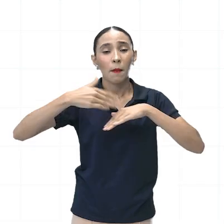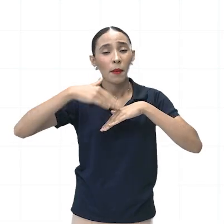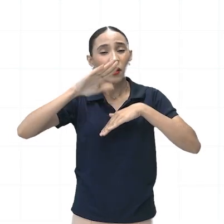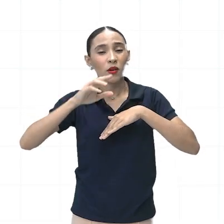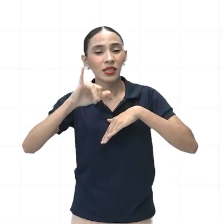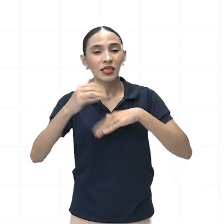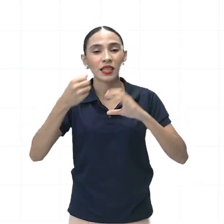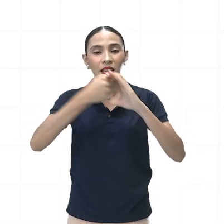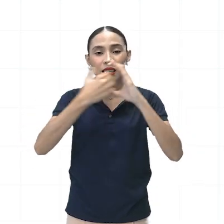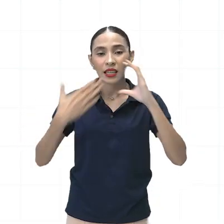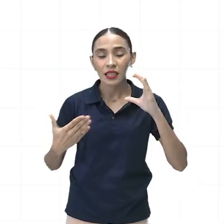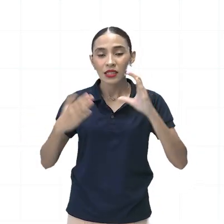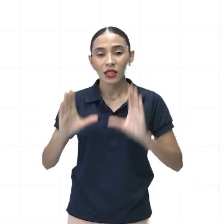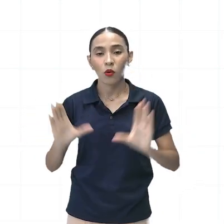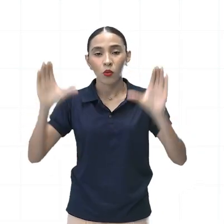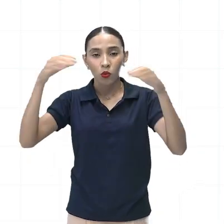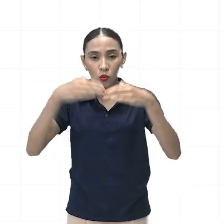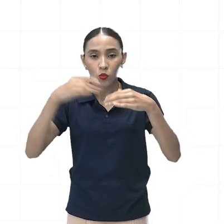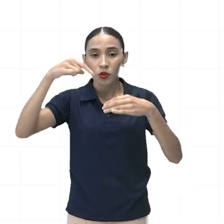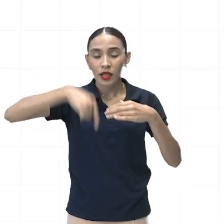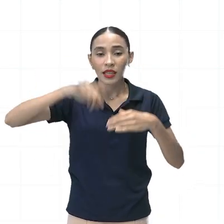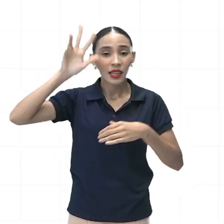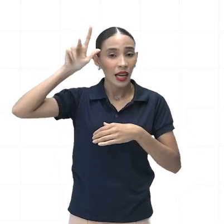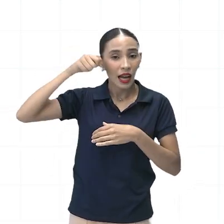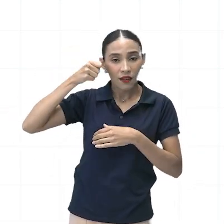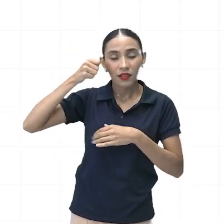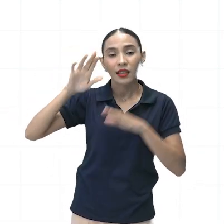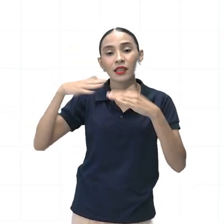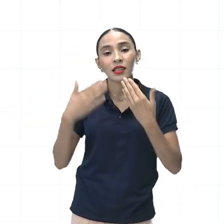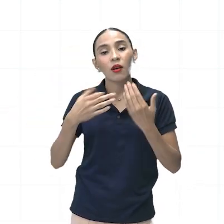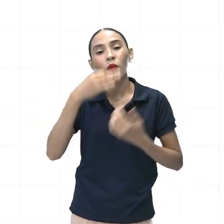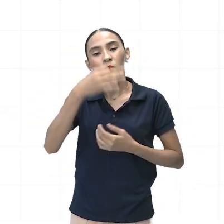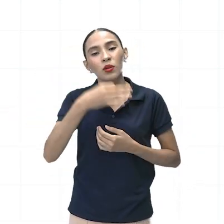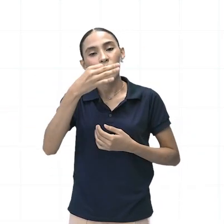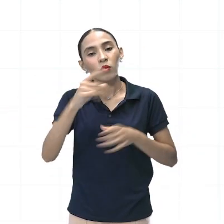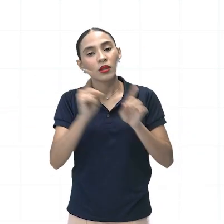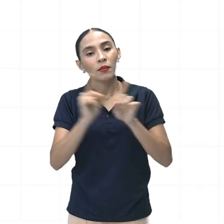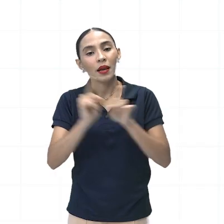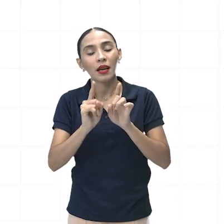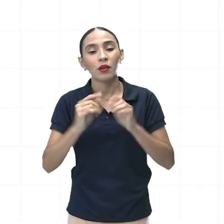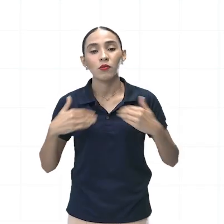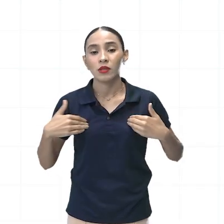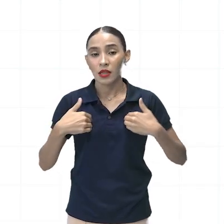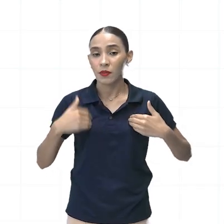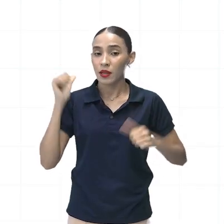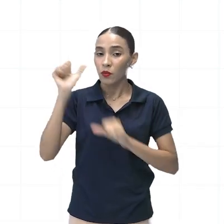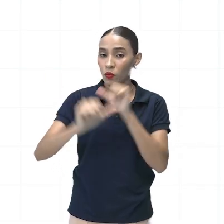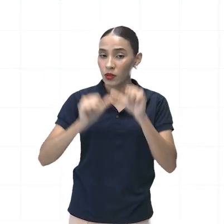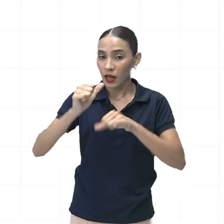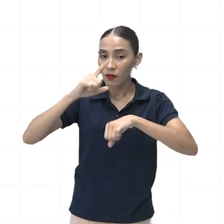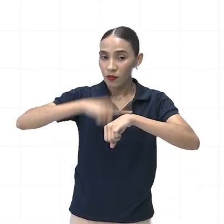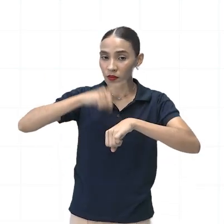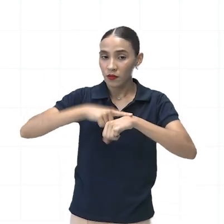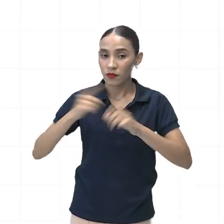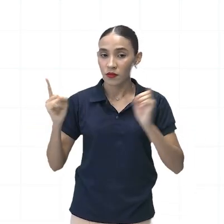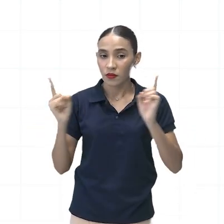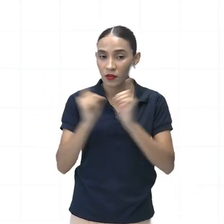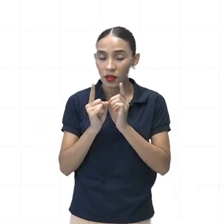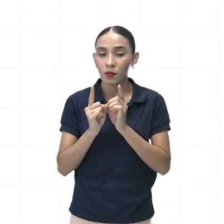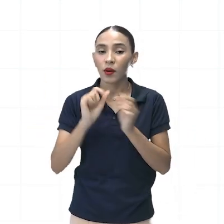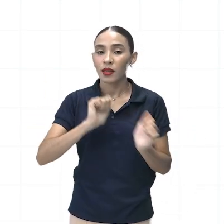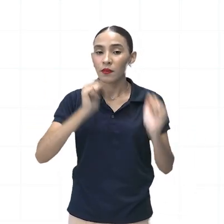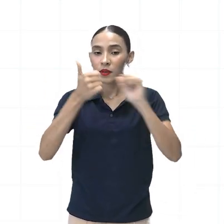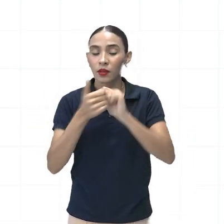em relação às espécies presentes na África. Isso sugeriu que as espécies se modificavam ao longo do tempo, adaptando-se aos